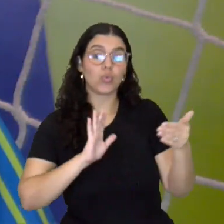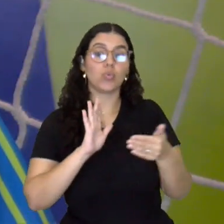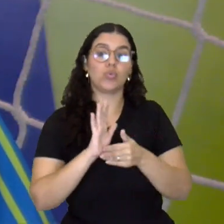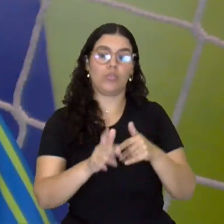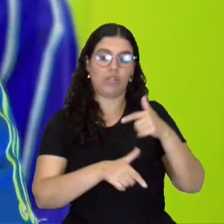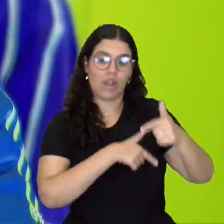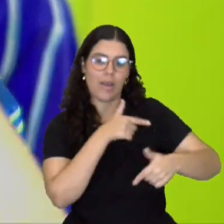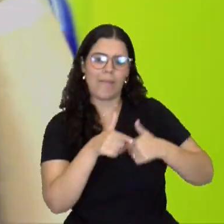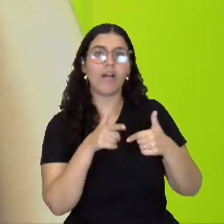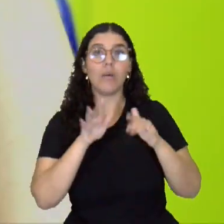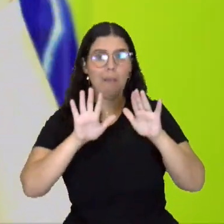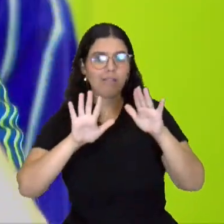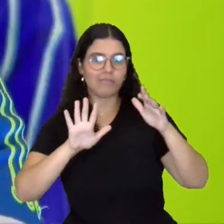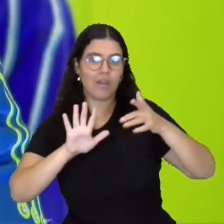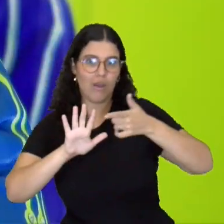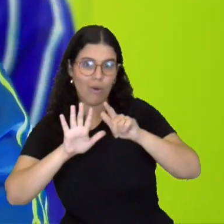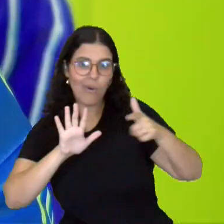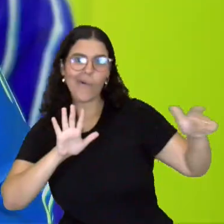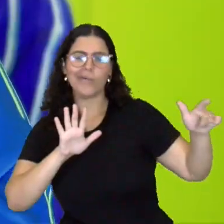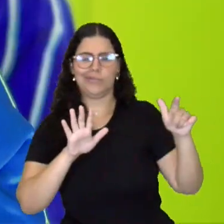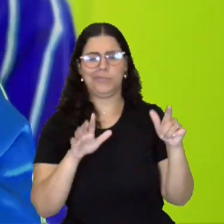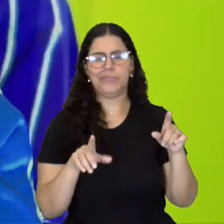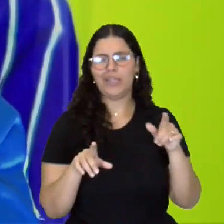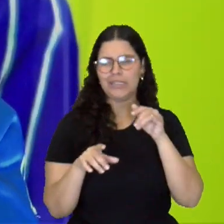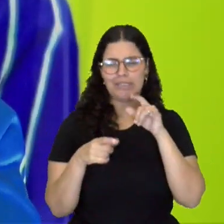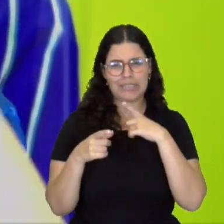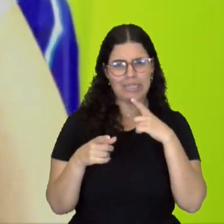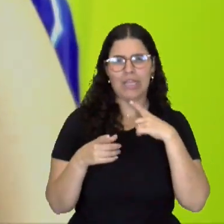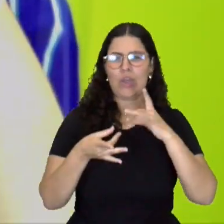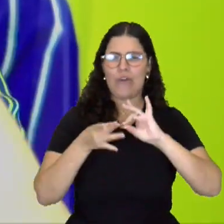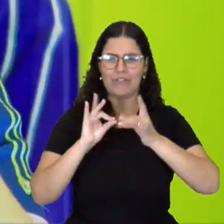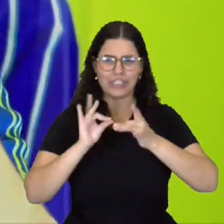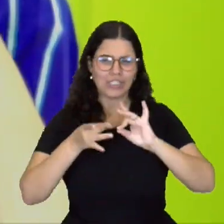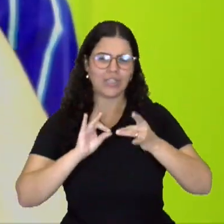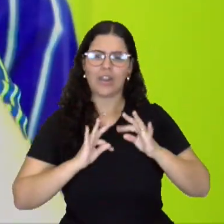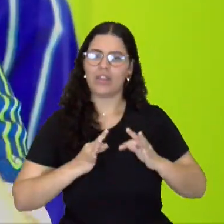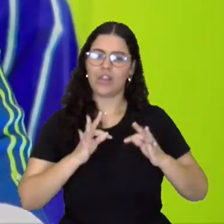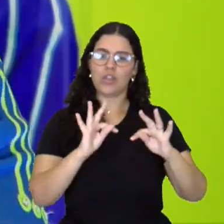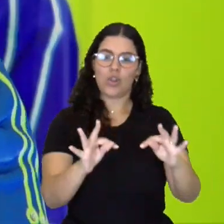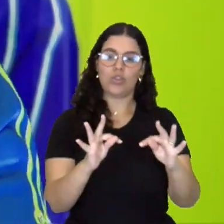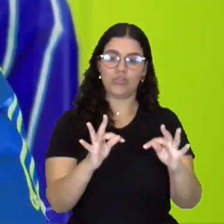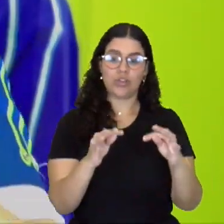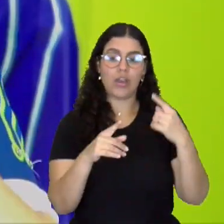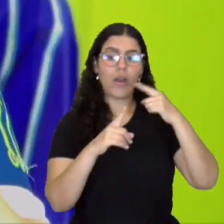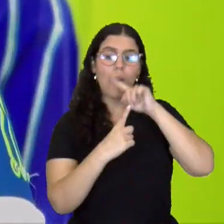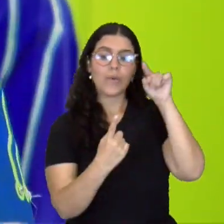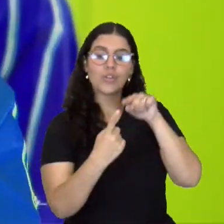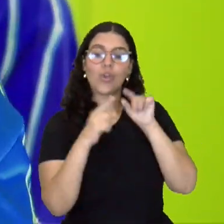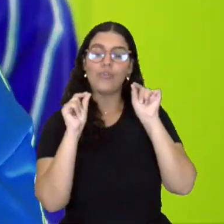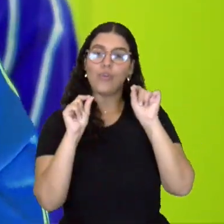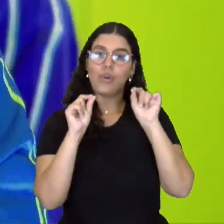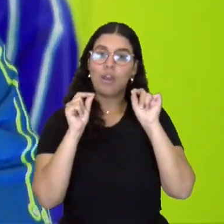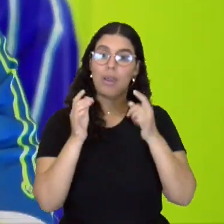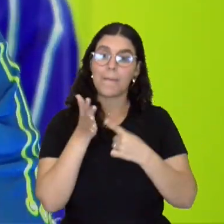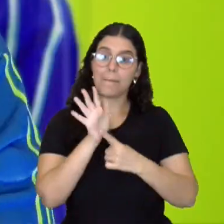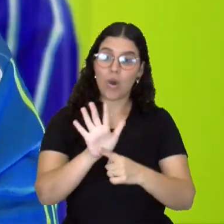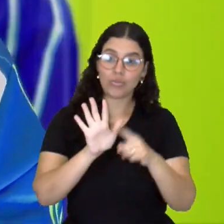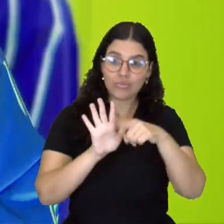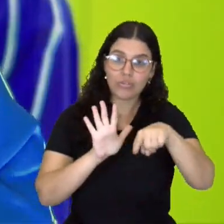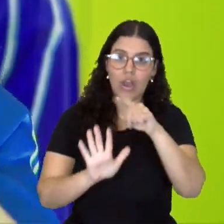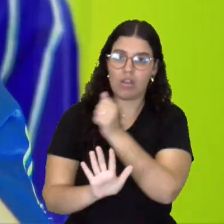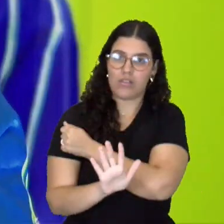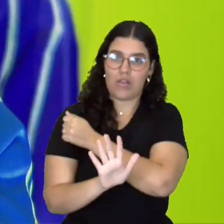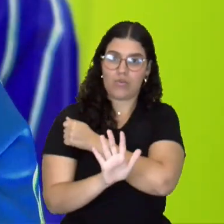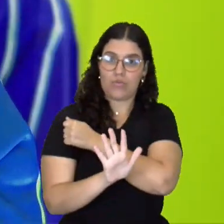fora outros, que a gente também tem oficinas de tecnologia, tudo para mostrar para os nossos alunos, proporcionar para eles esses